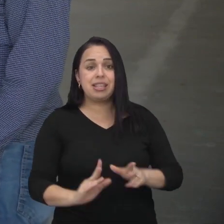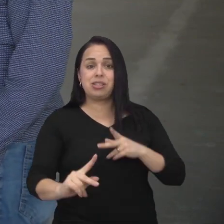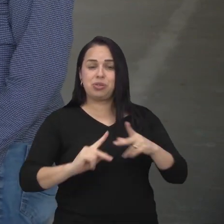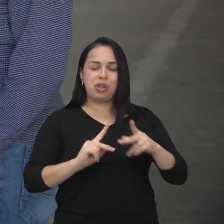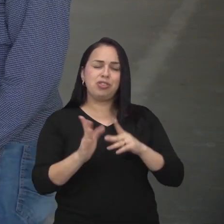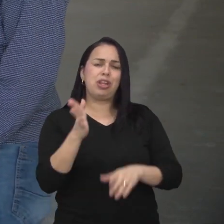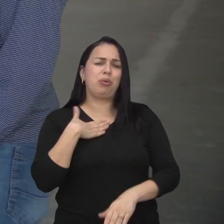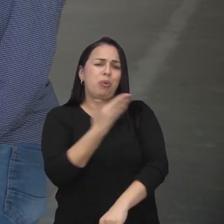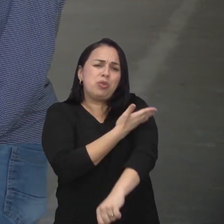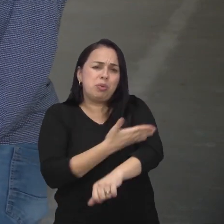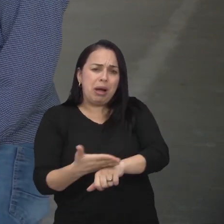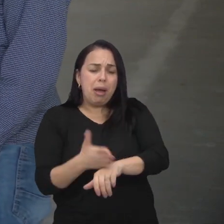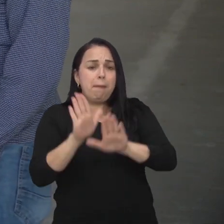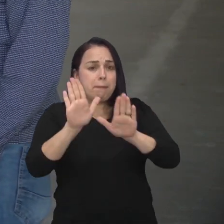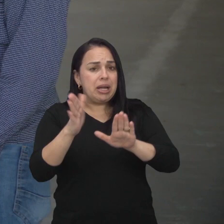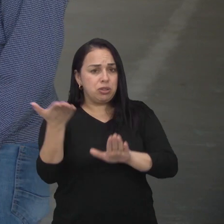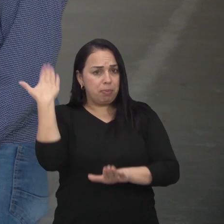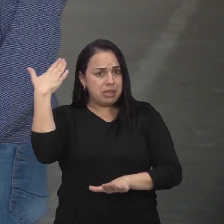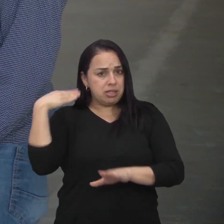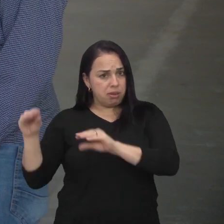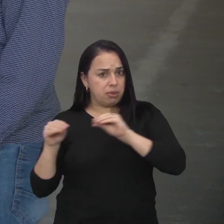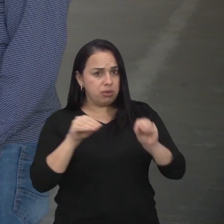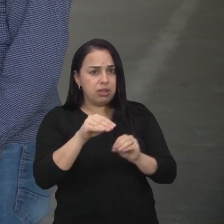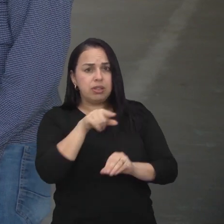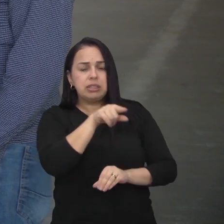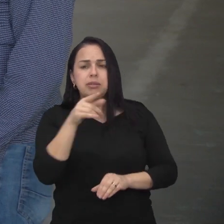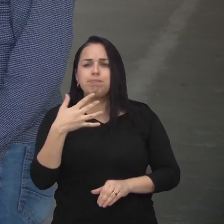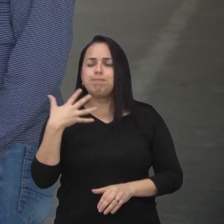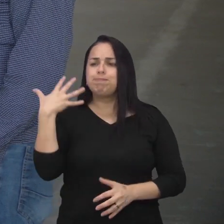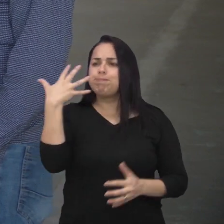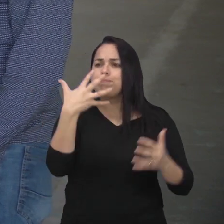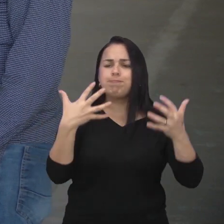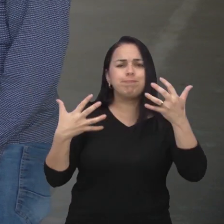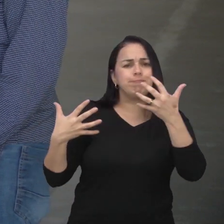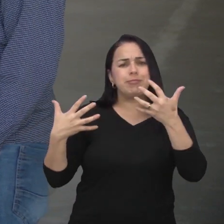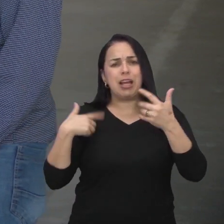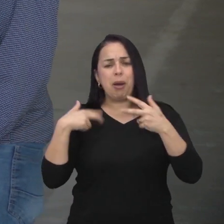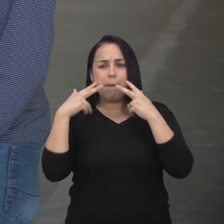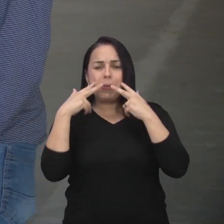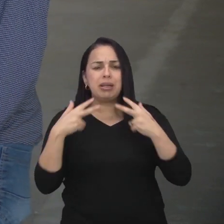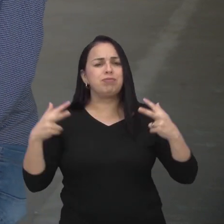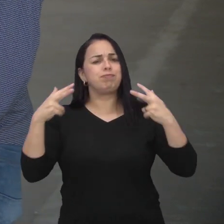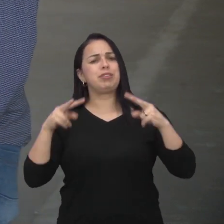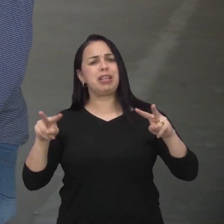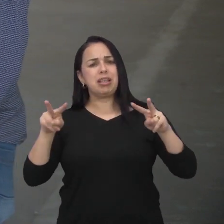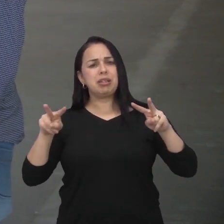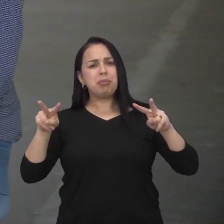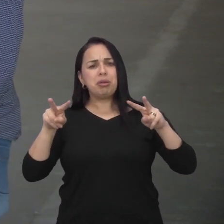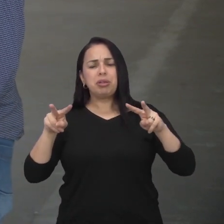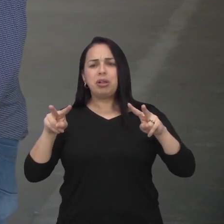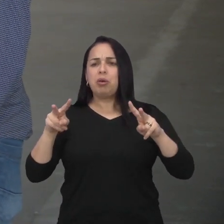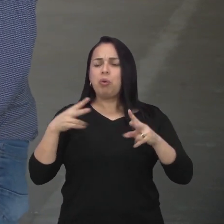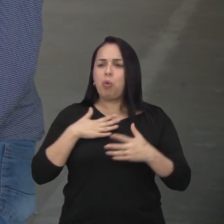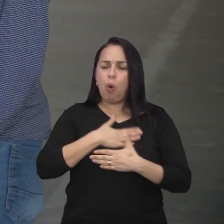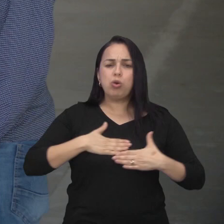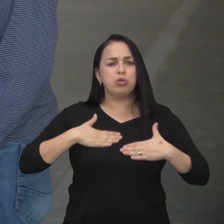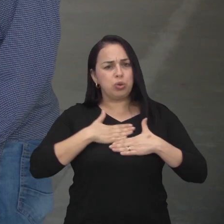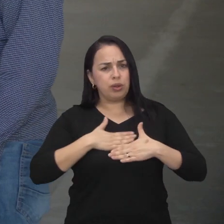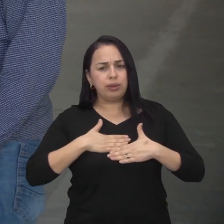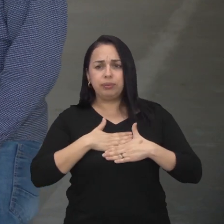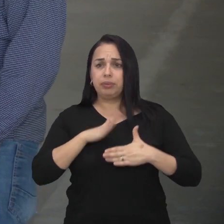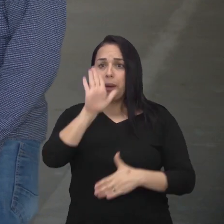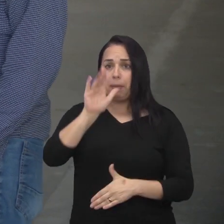São José, já conheço, já estou acostumada. Quando você veio para cá, você se encantou com algumas obras arquitetônicas? Qual foi o seu primeiro